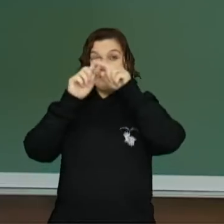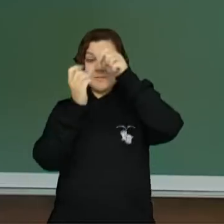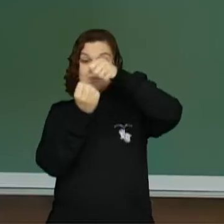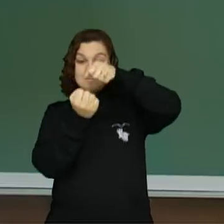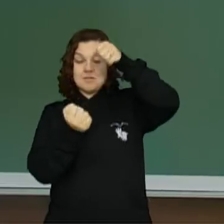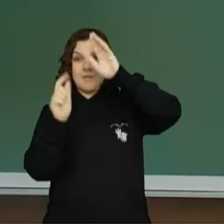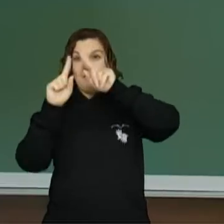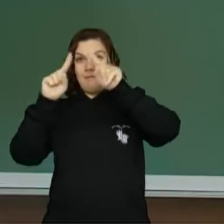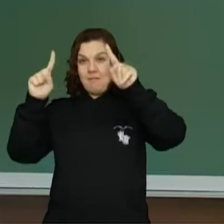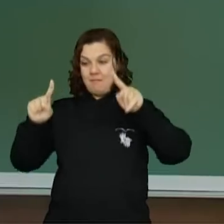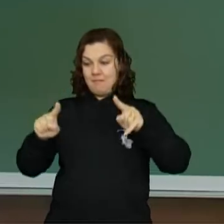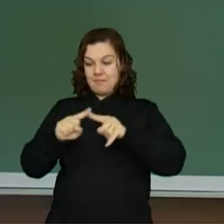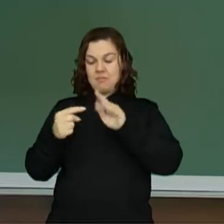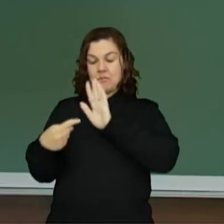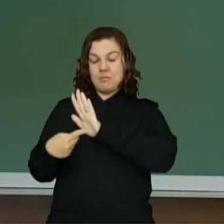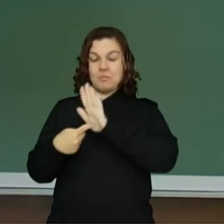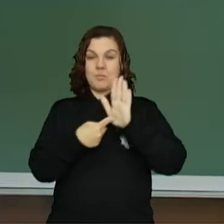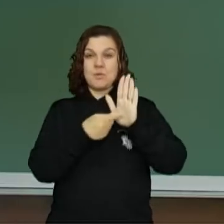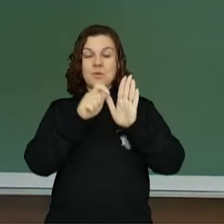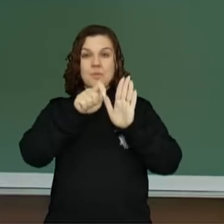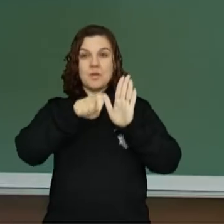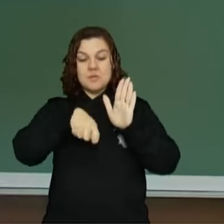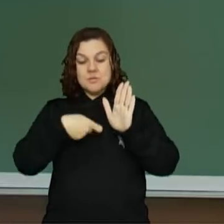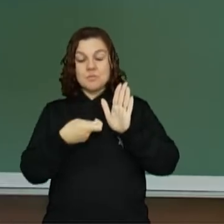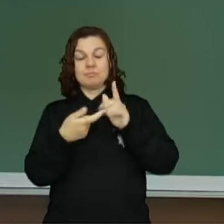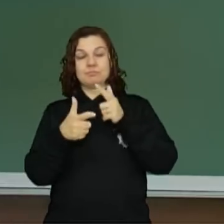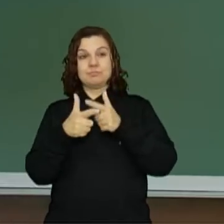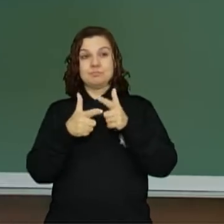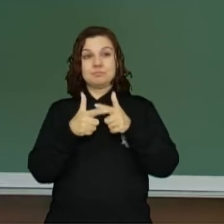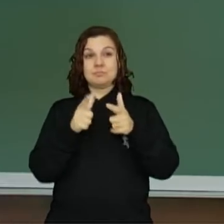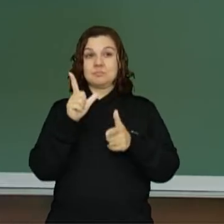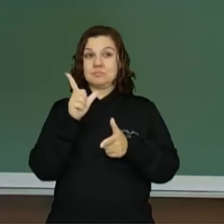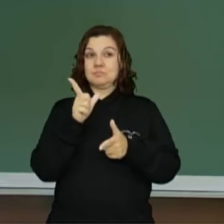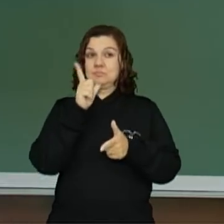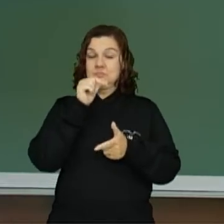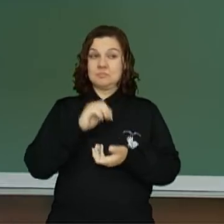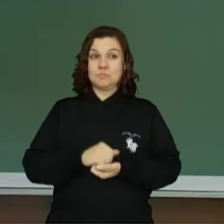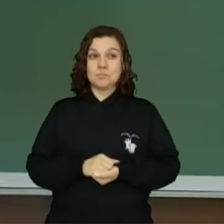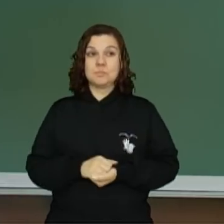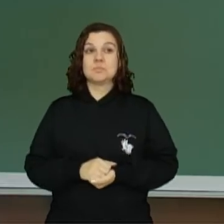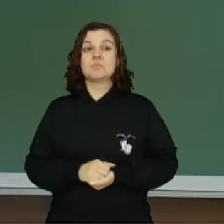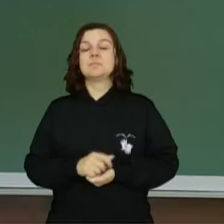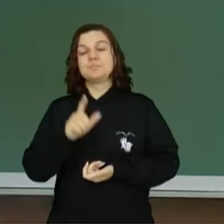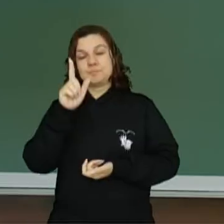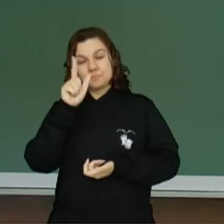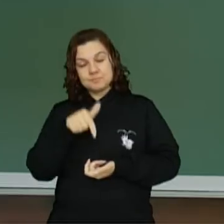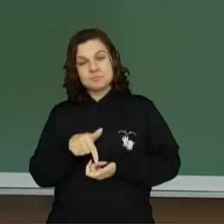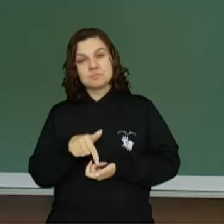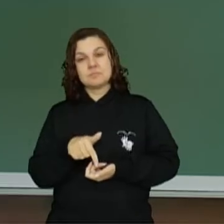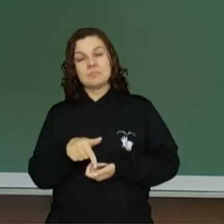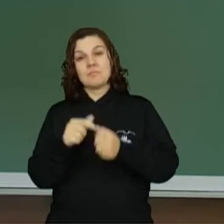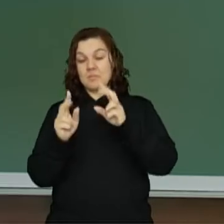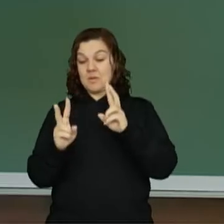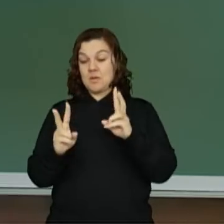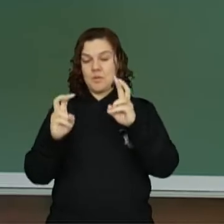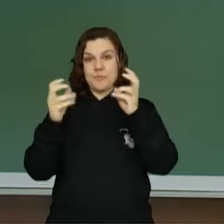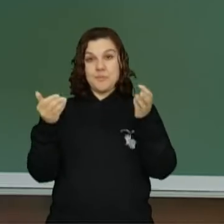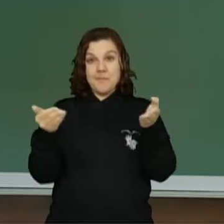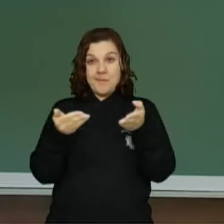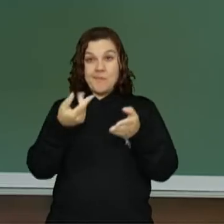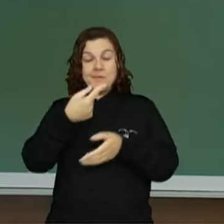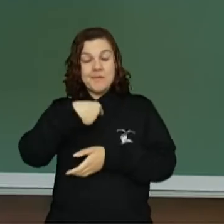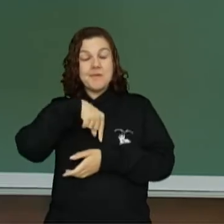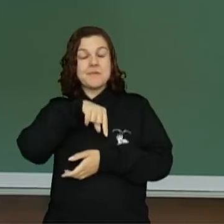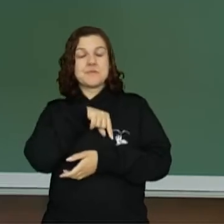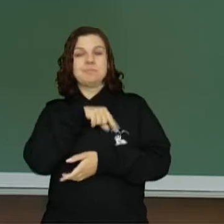ele vai retratar sobre a questão da aula, que é da água, que é uma temática que